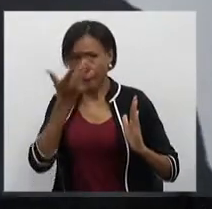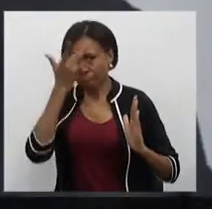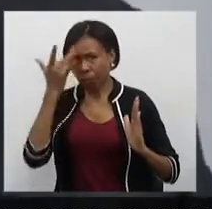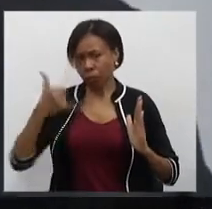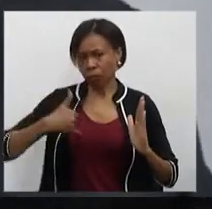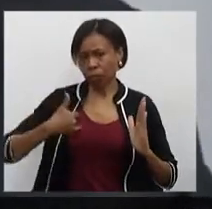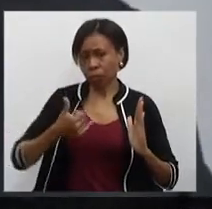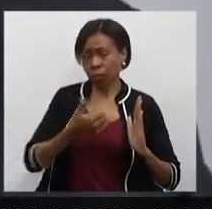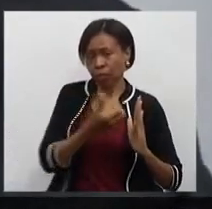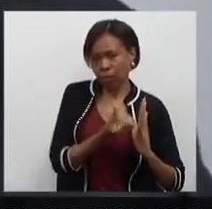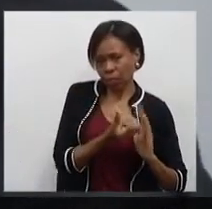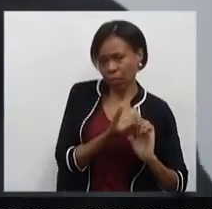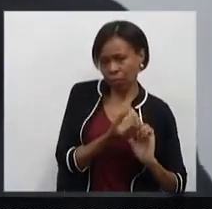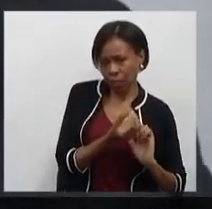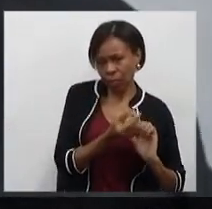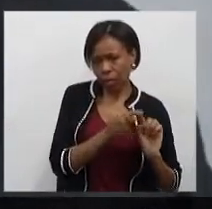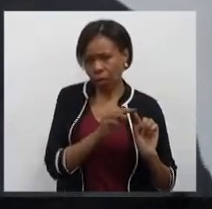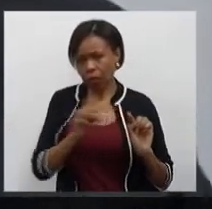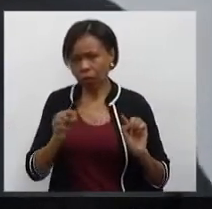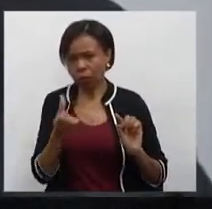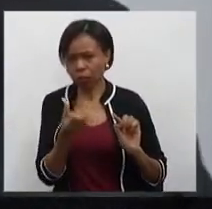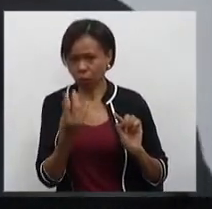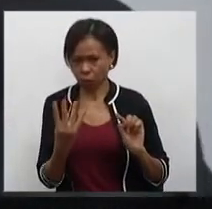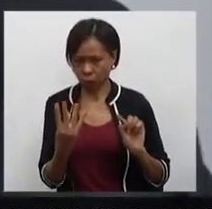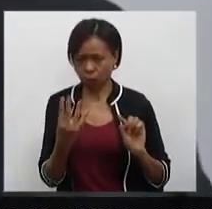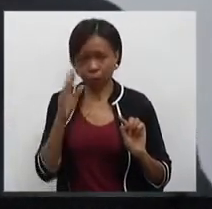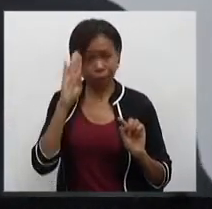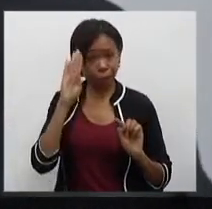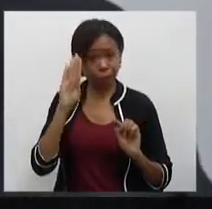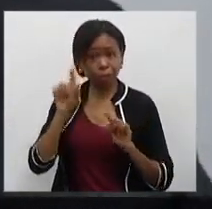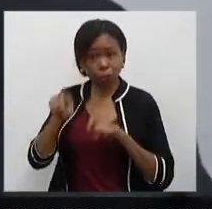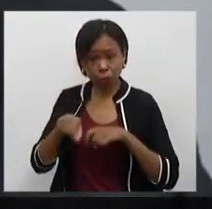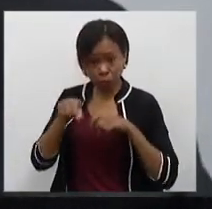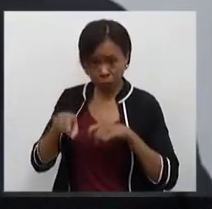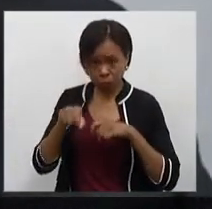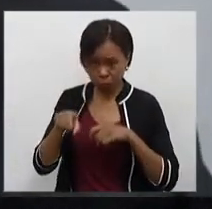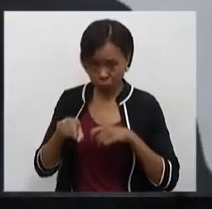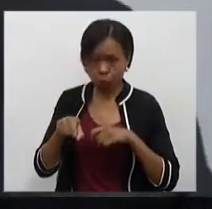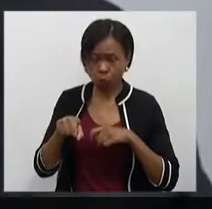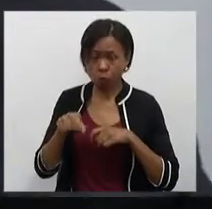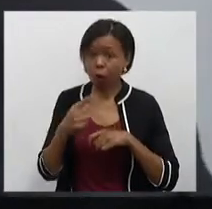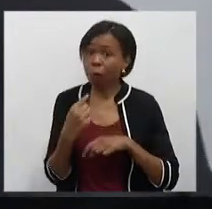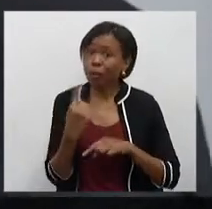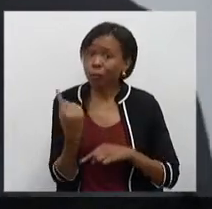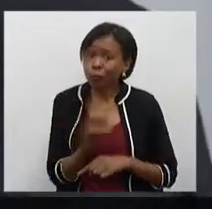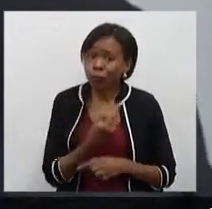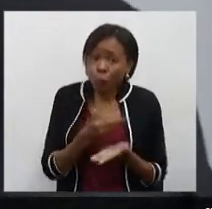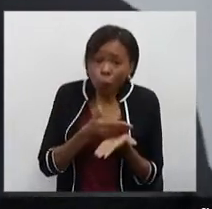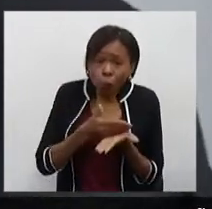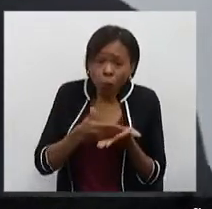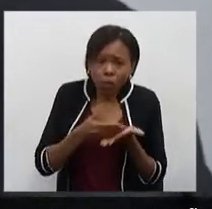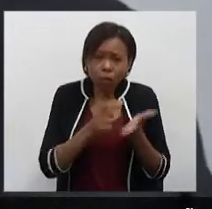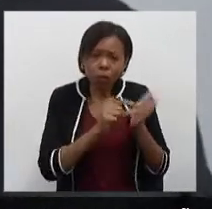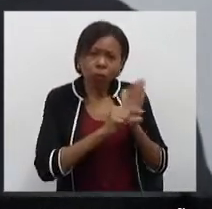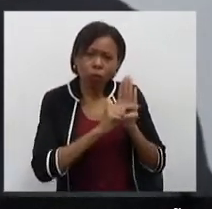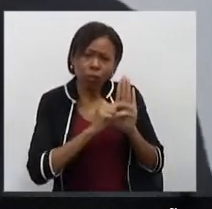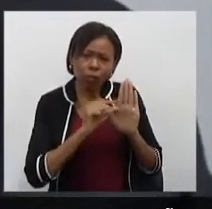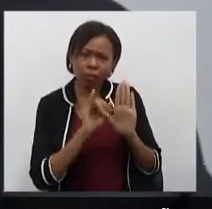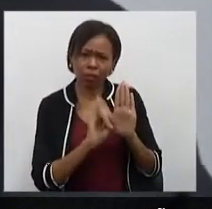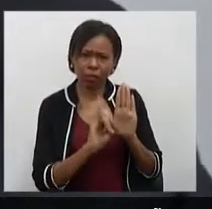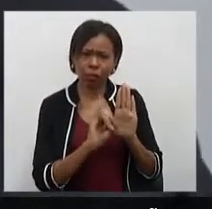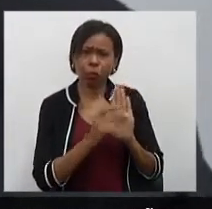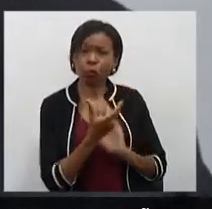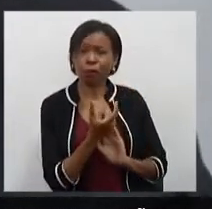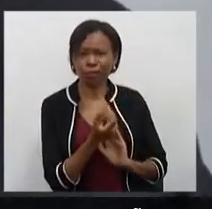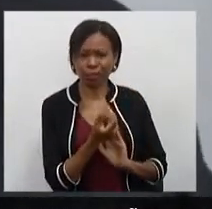especialmente no interior do estado. Então, nós estamos entrando ainda no inciso 20, que é pessoas com comorbidades.